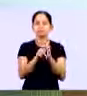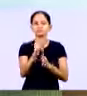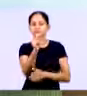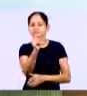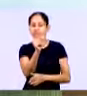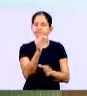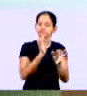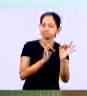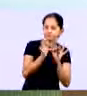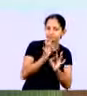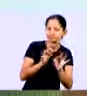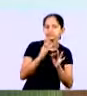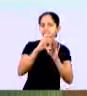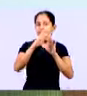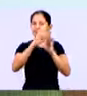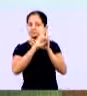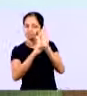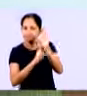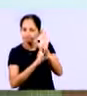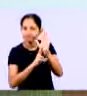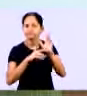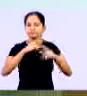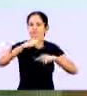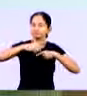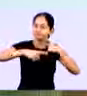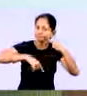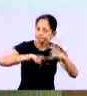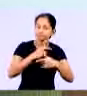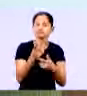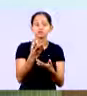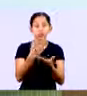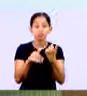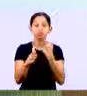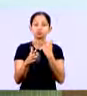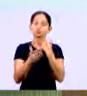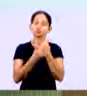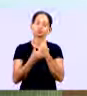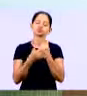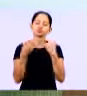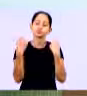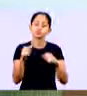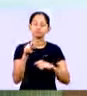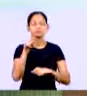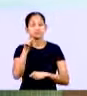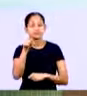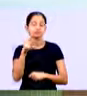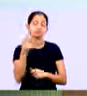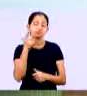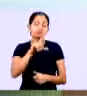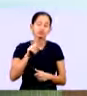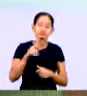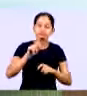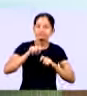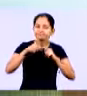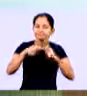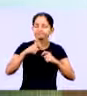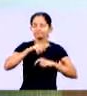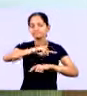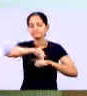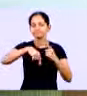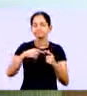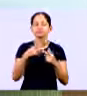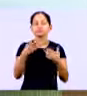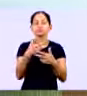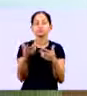de concepções envolvendo esse termo, envolvendo a disciplina. E nós procuramos passar para vocês o máximo de conteúdo ligado a